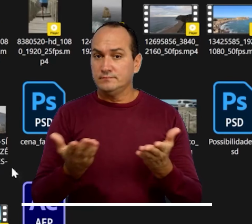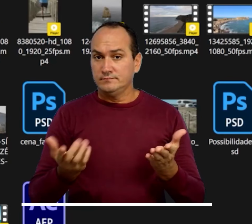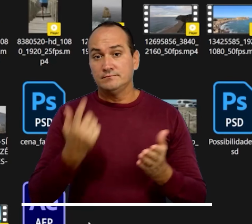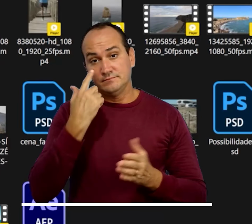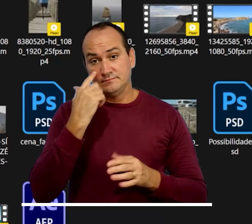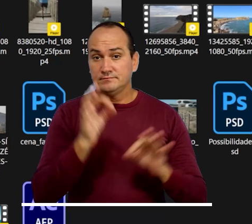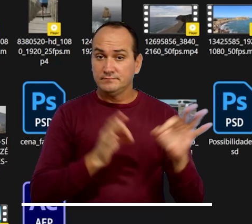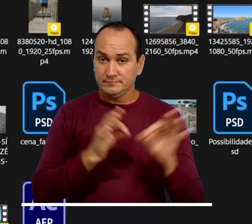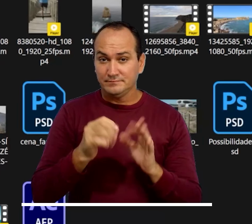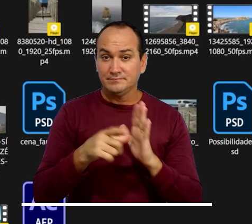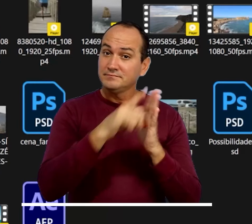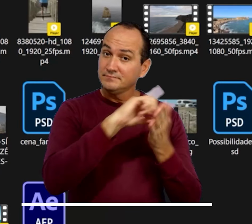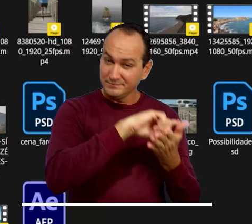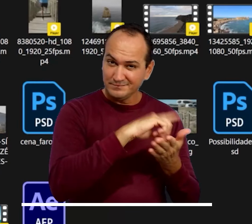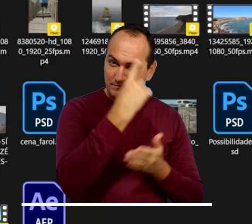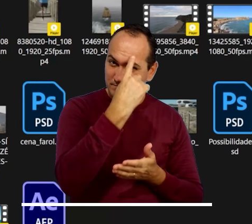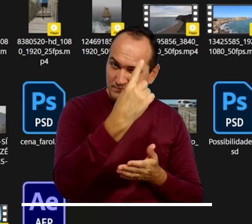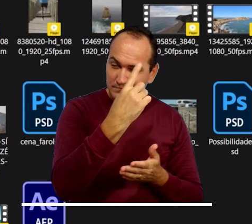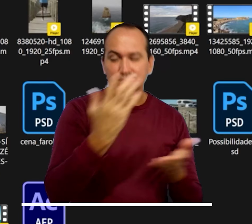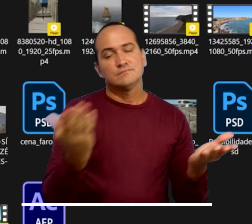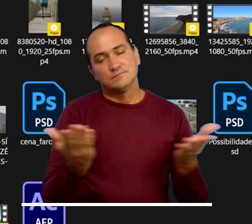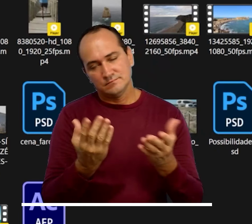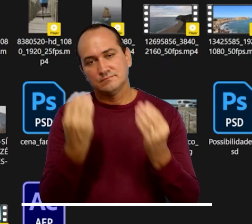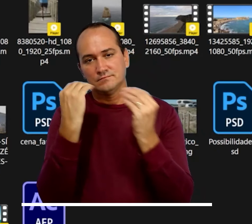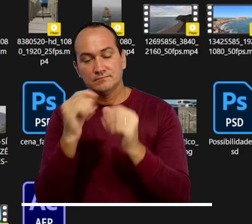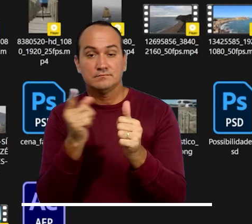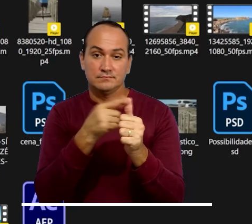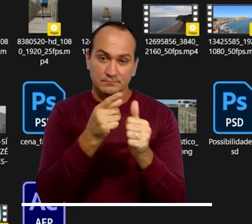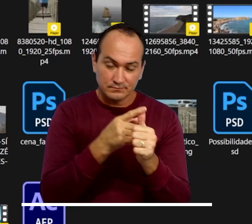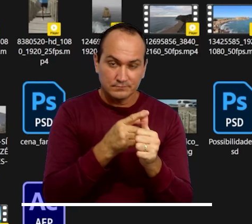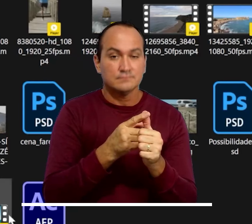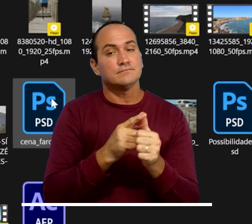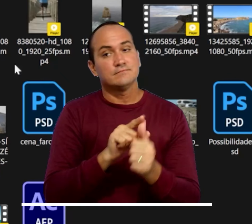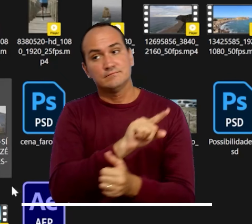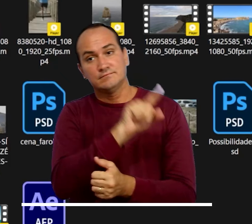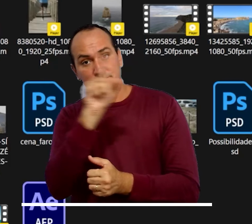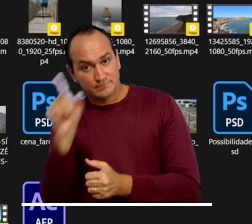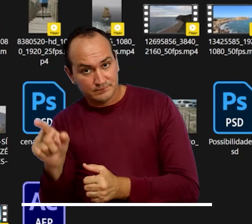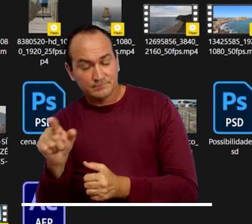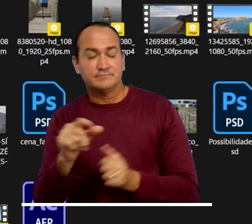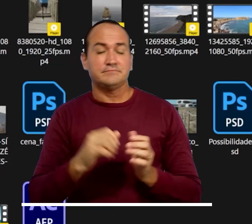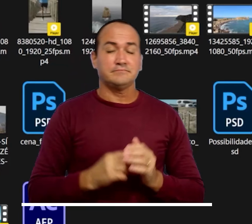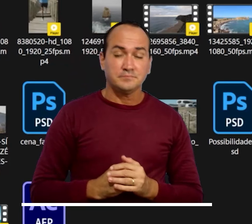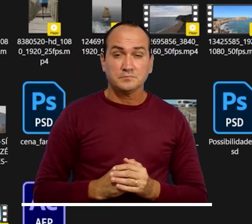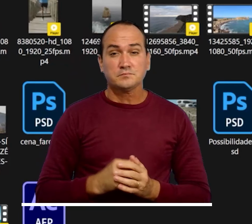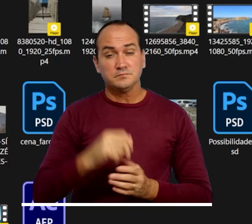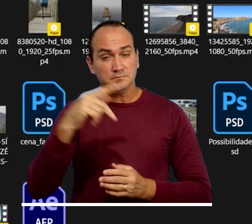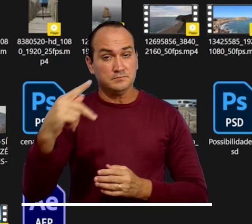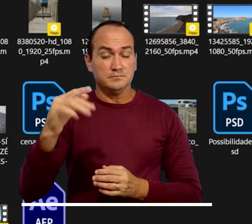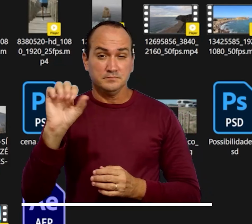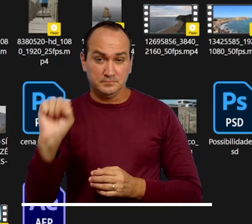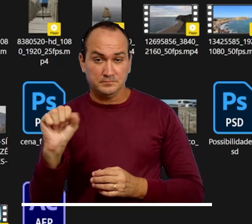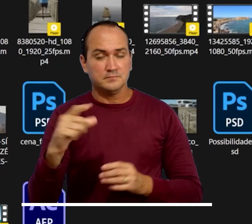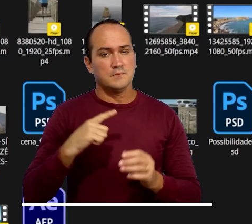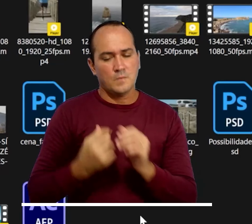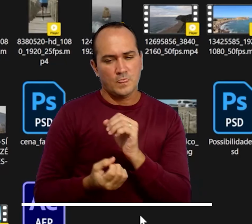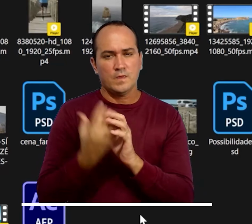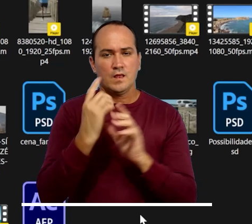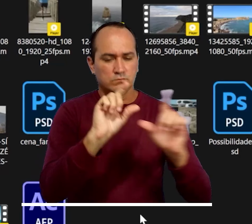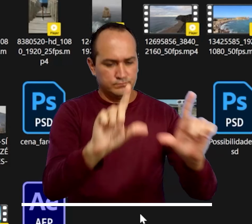mesma coisa, tá? Que eu tinha feito antes. Então, a gente pode primeiro ir lá no Photoshop para gerar um frame,